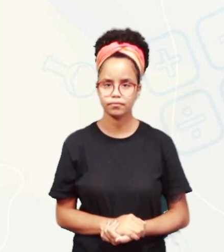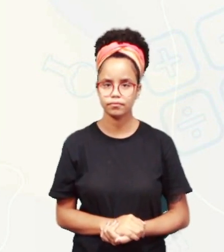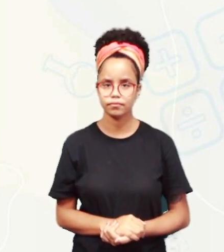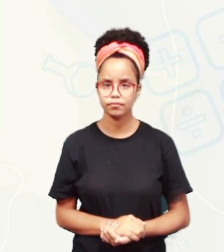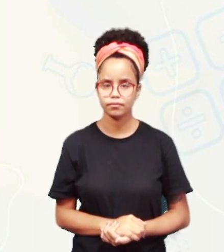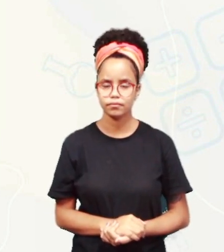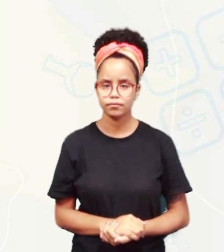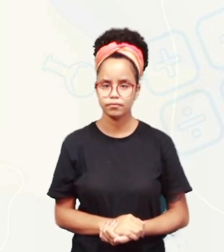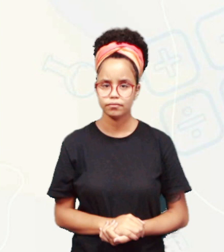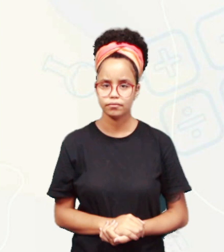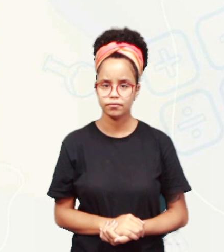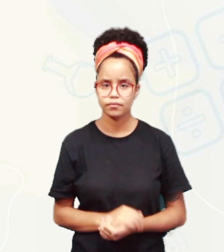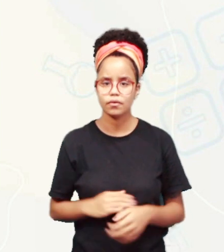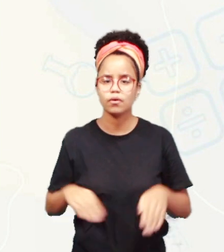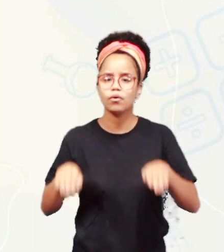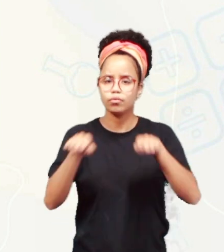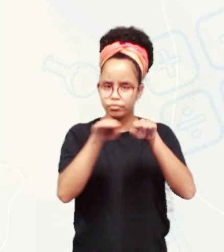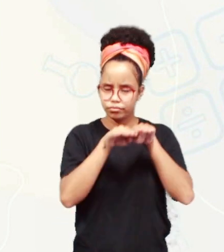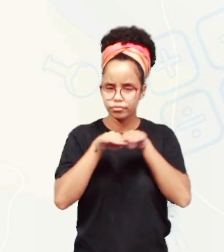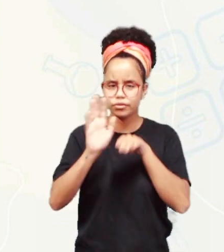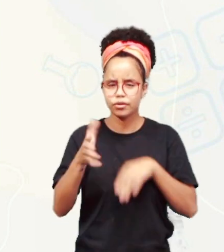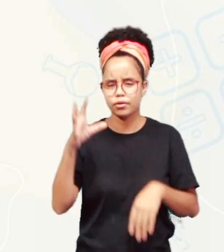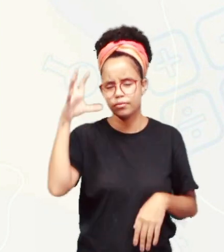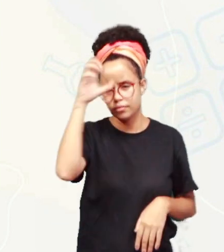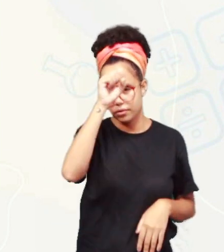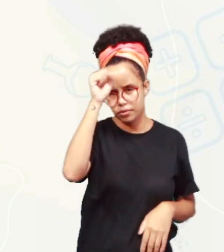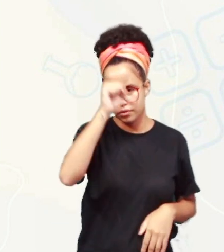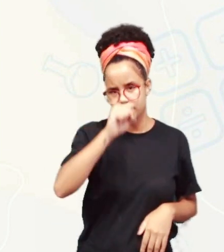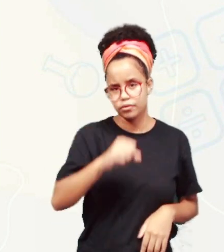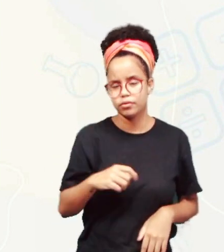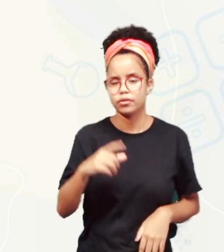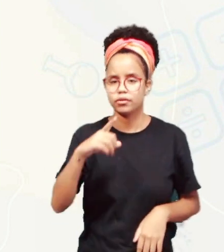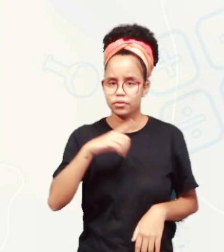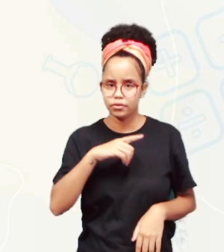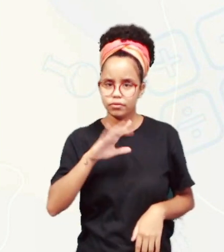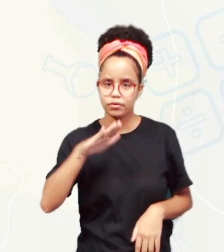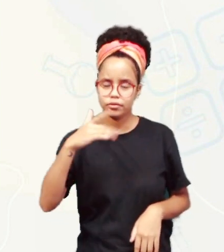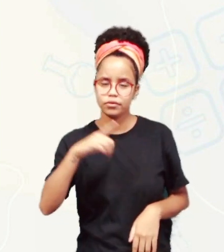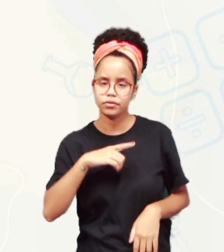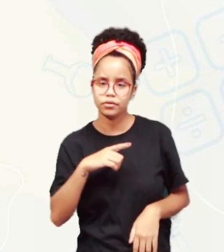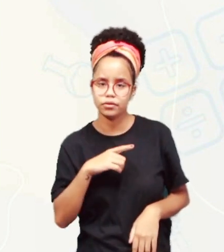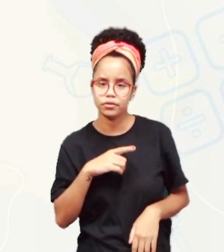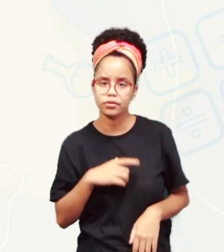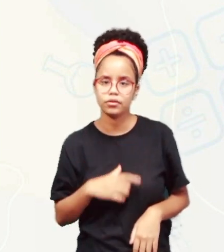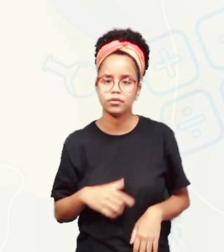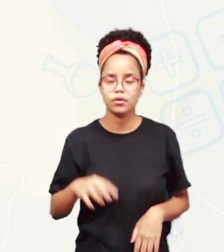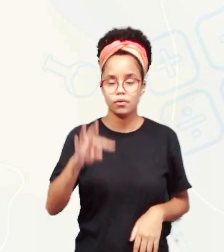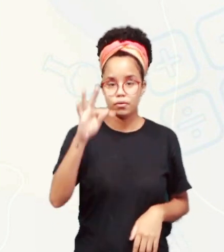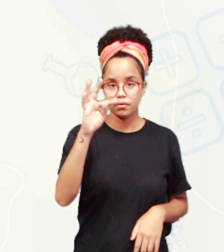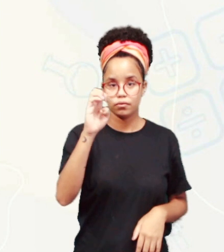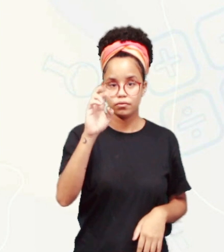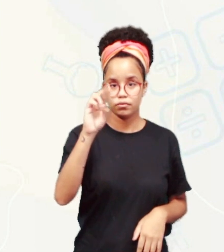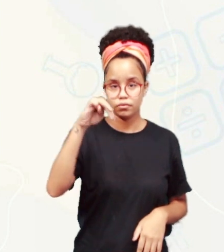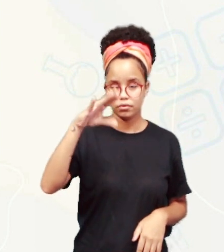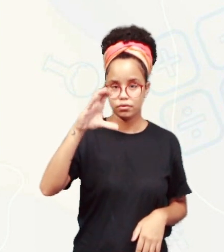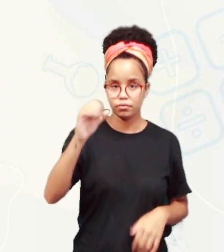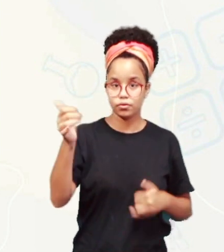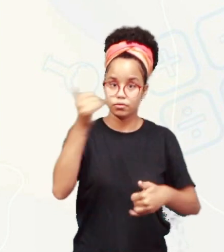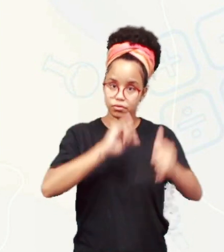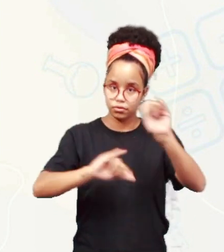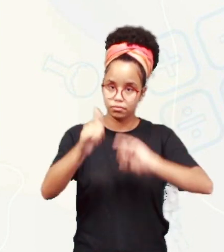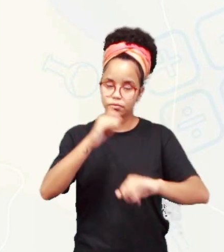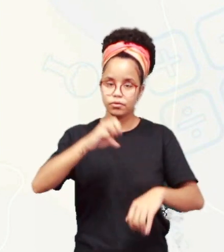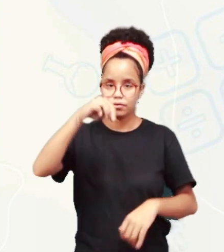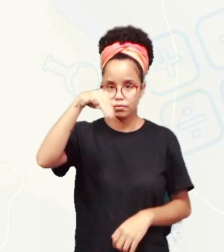e o equilíbrio a gente já aprendeu O que é equilíbrio termodinâmico né quando ocorre o equilíbrio térmico químico e